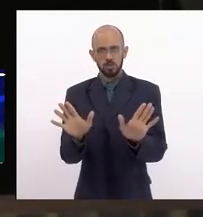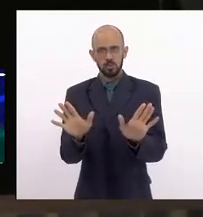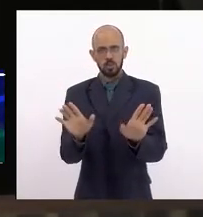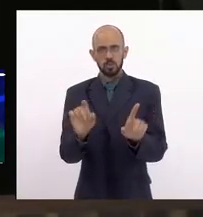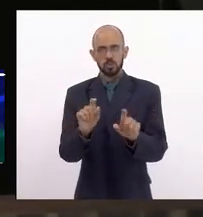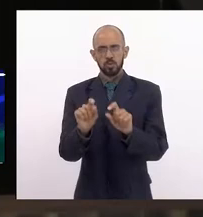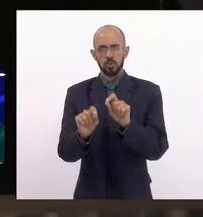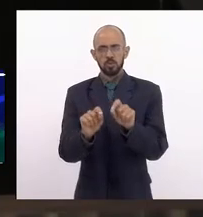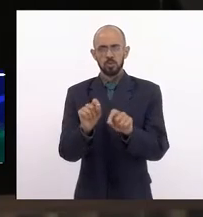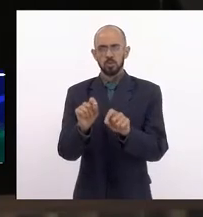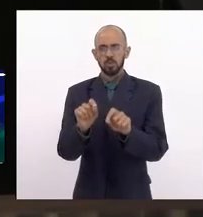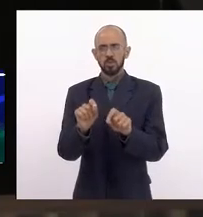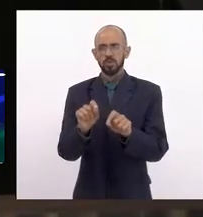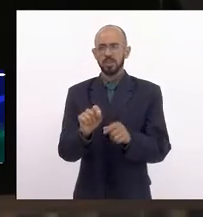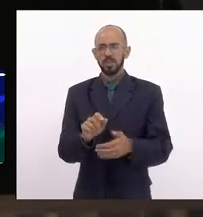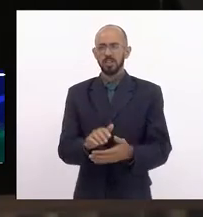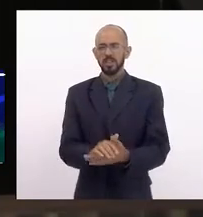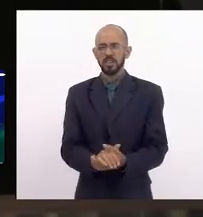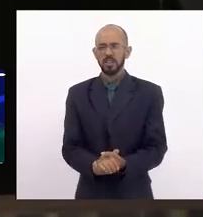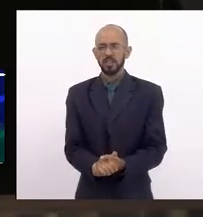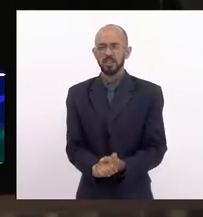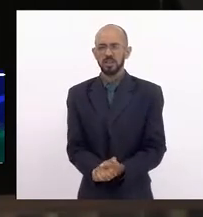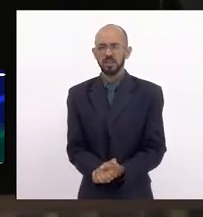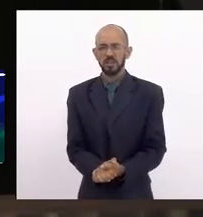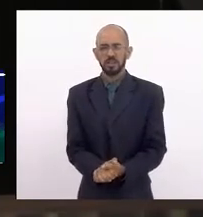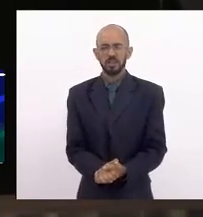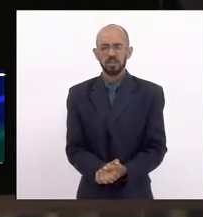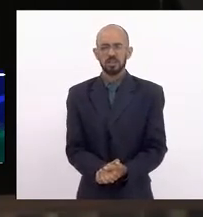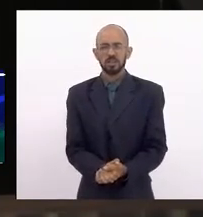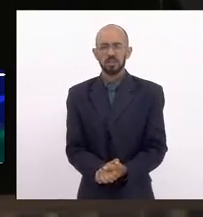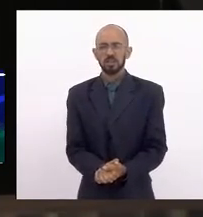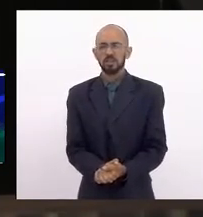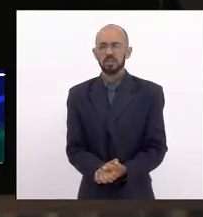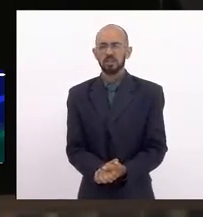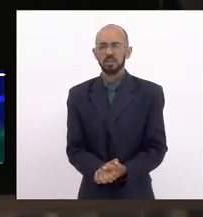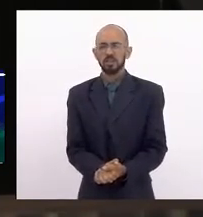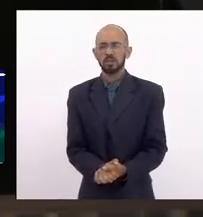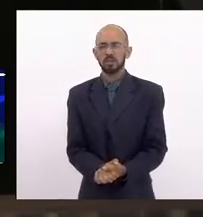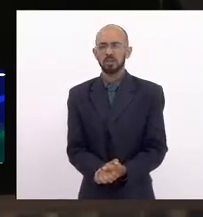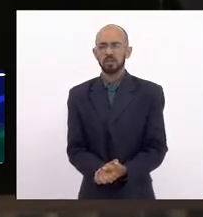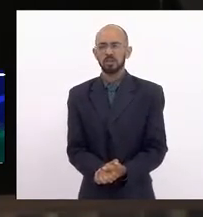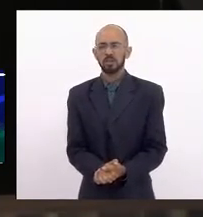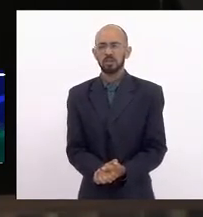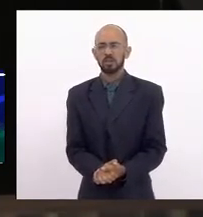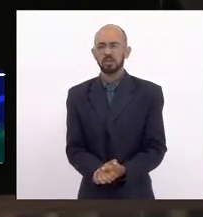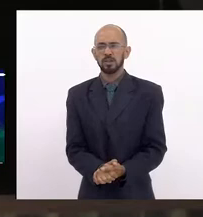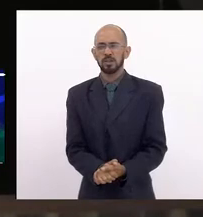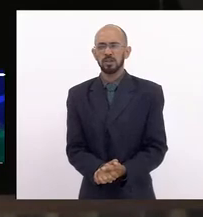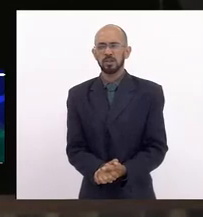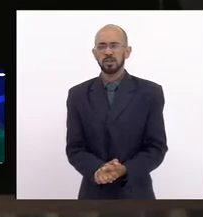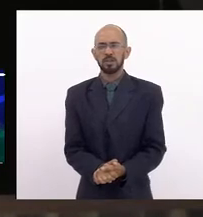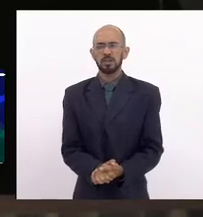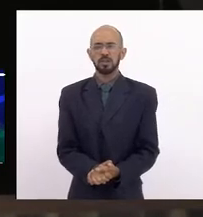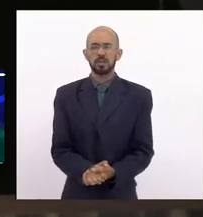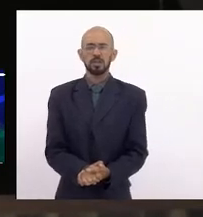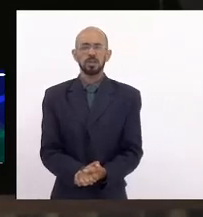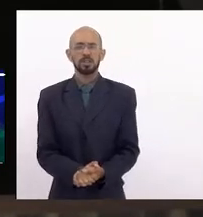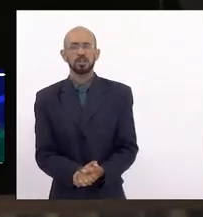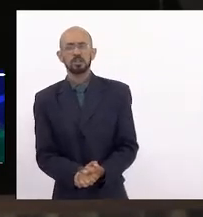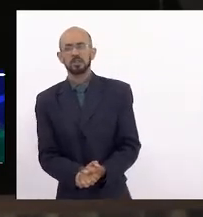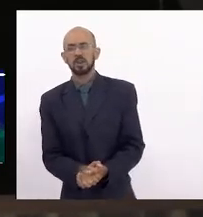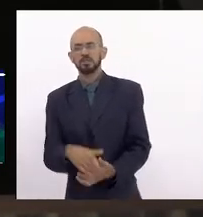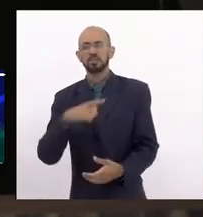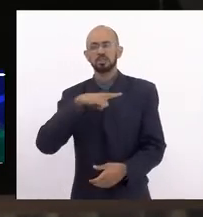duplipensar Deputado Alexandre knoploch e e nós já temos o ministério da Verdade